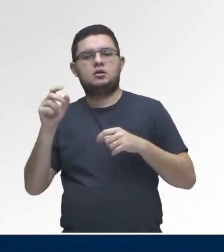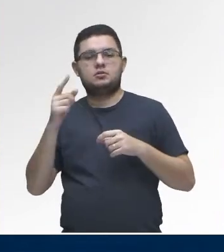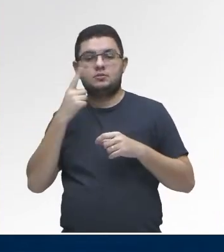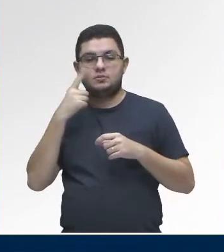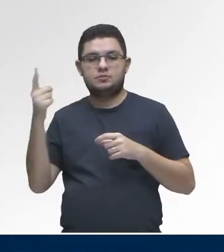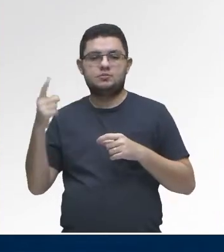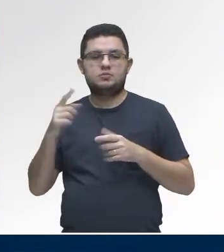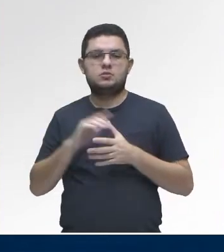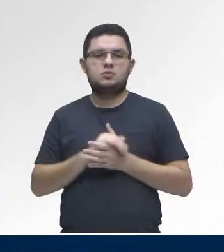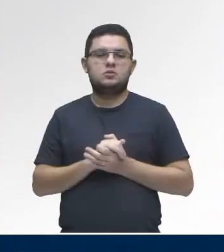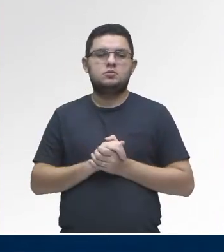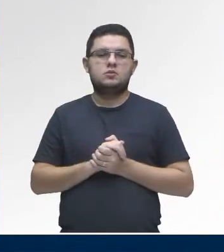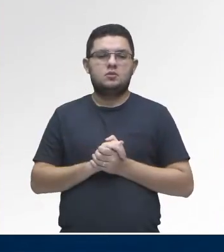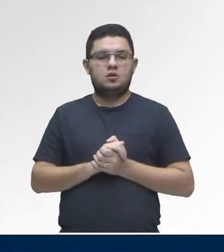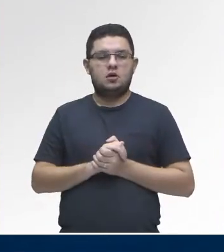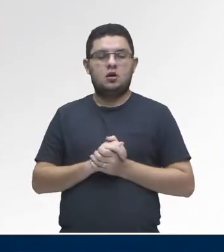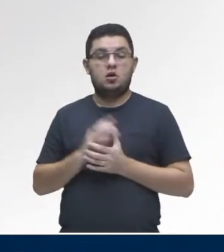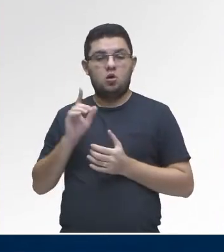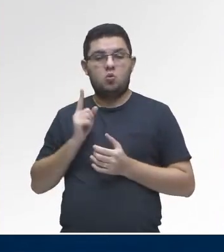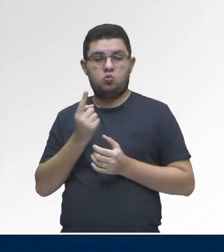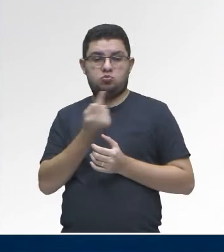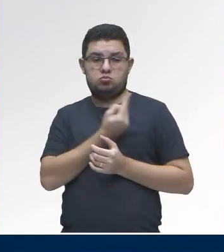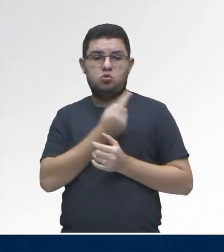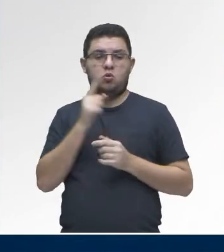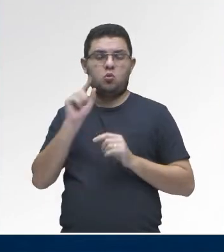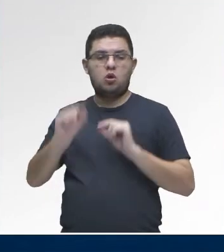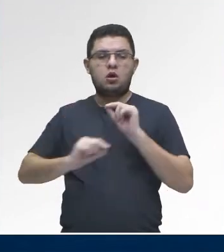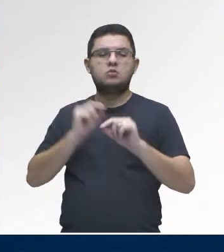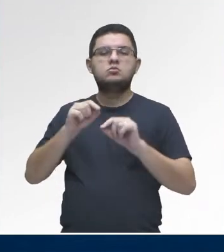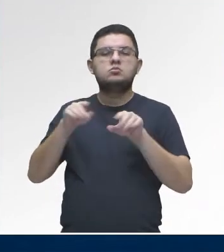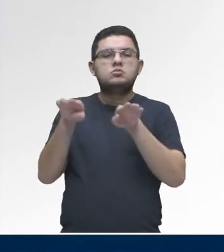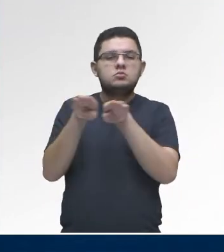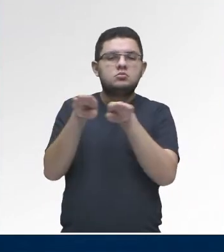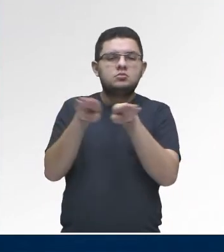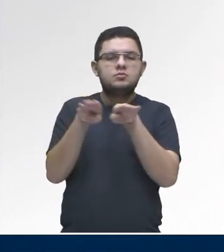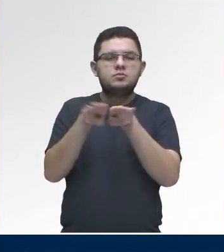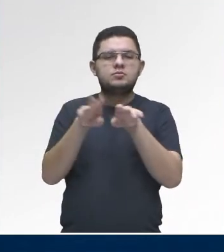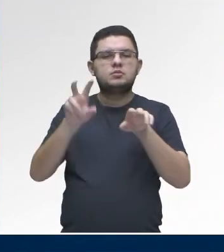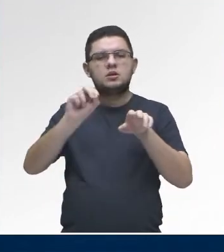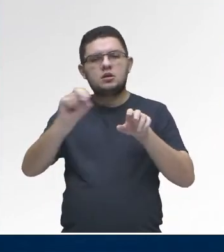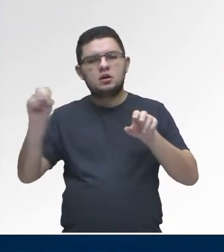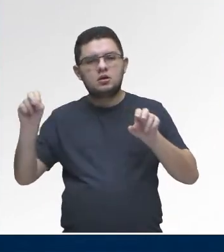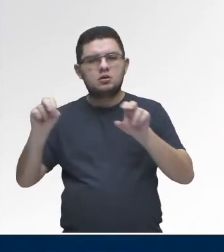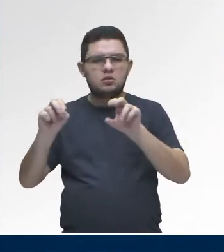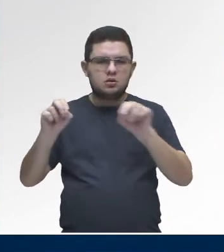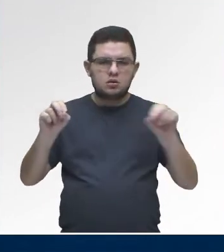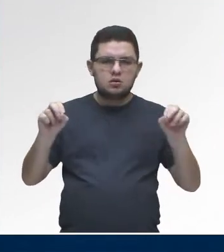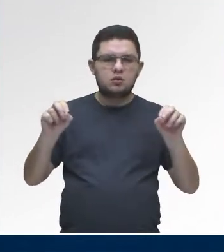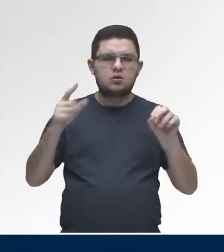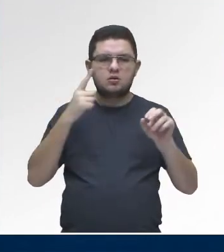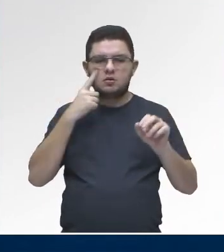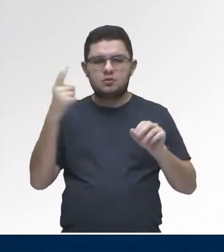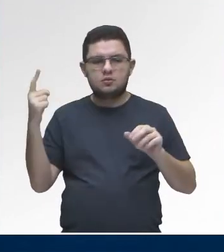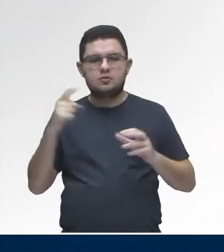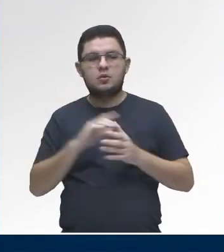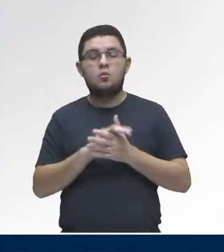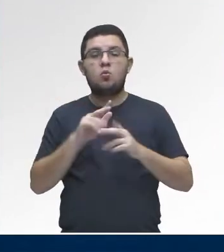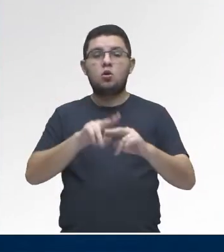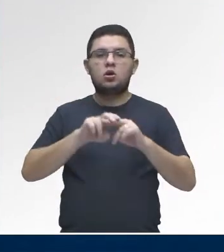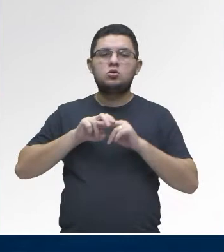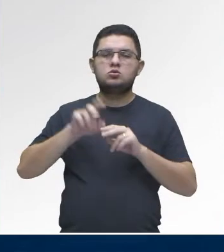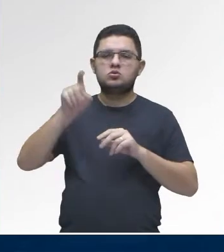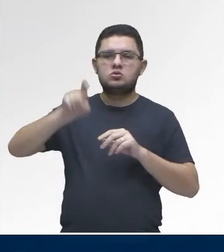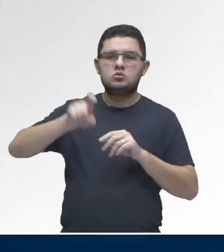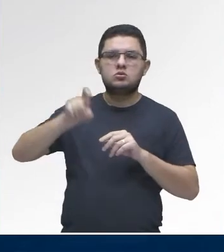assim eu consigo determinar que o valor de x precisa ser 200, né? Claro que a gente tem um método